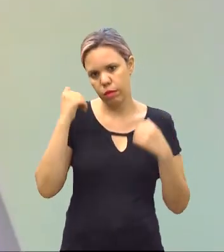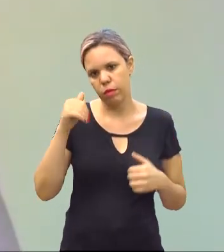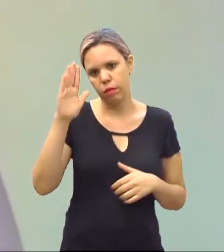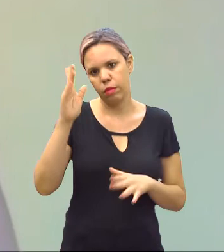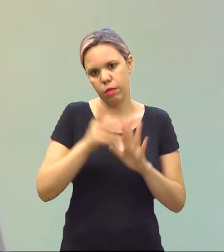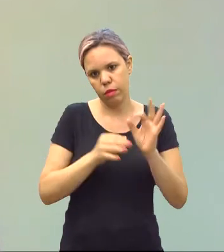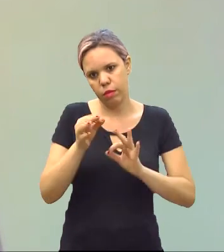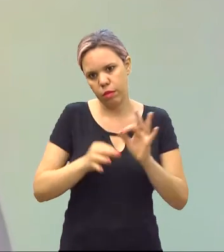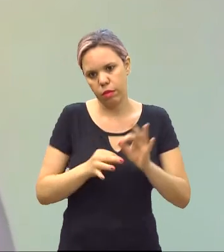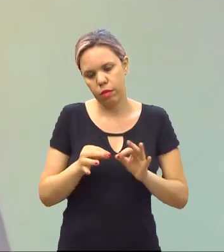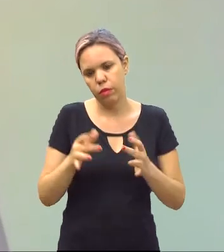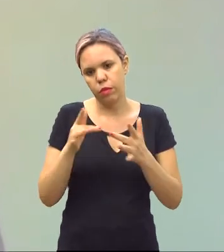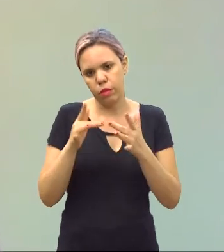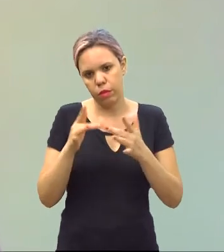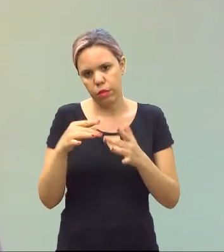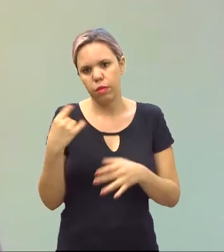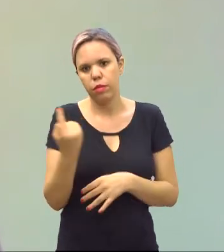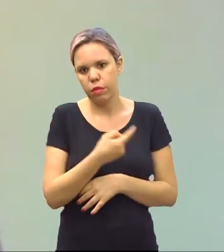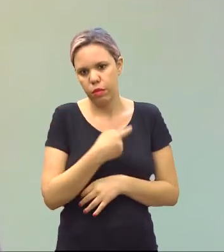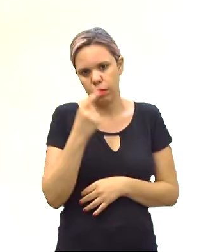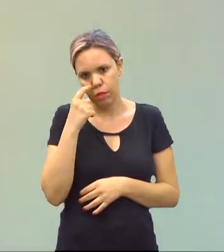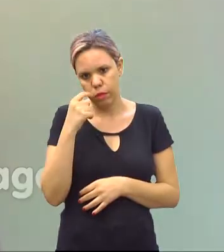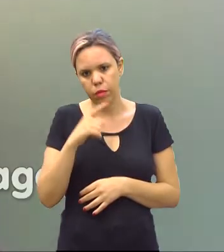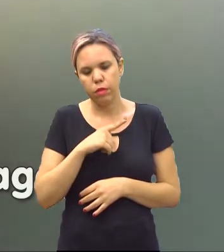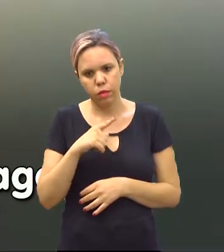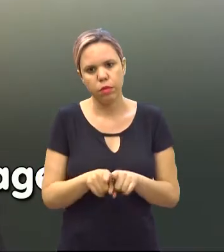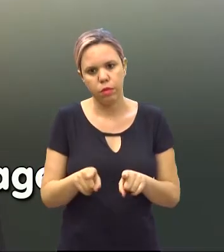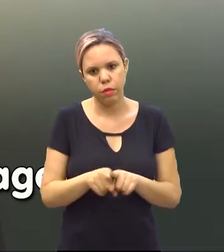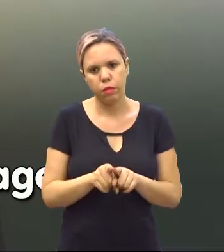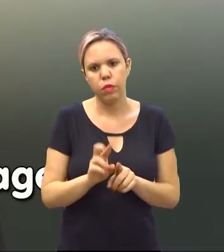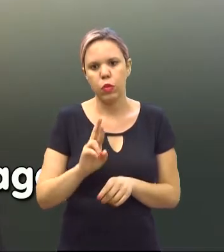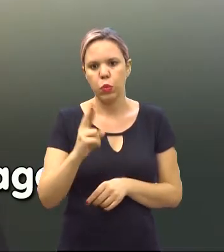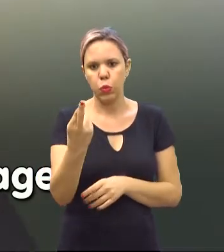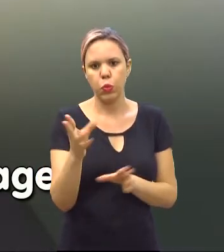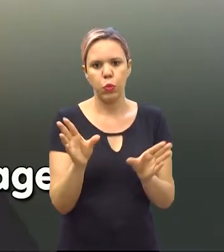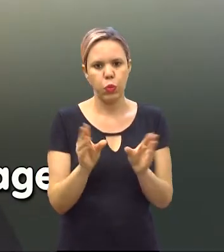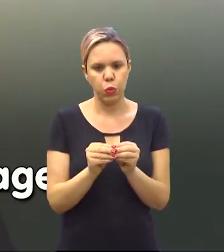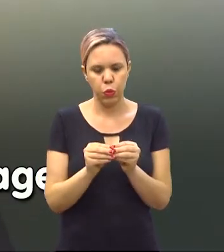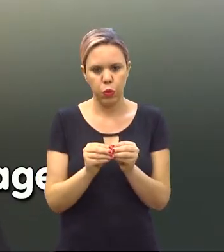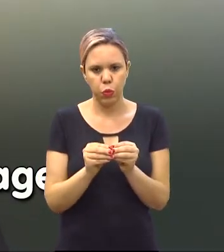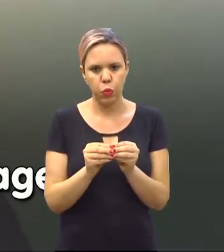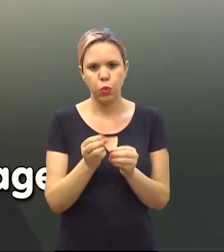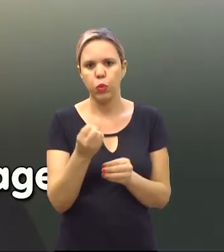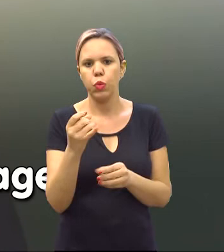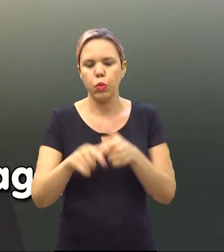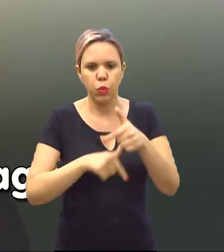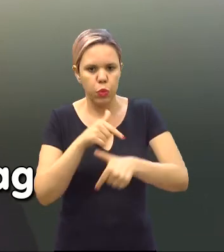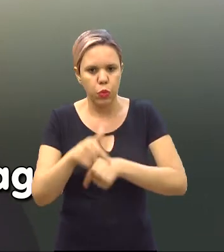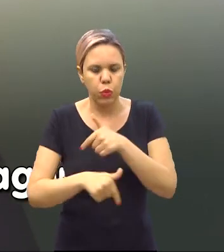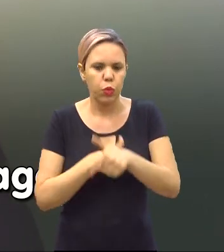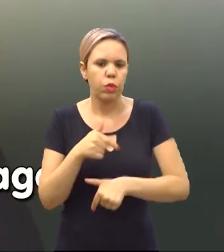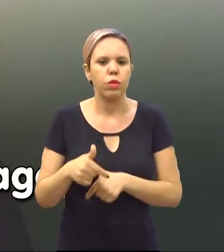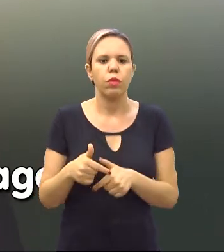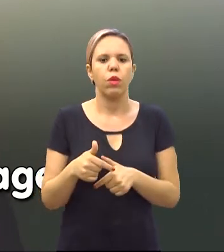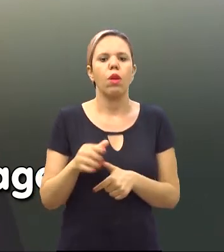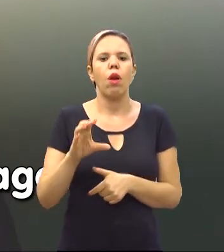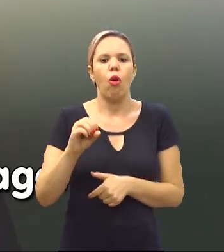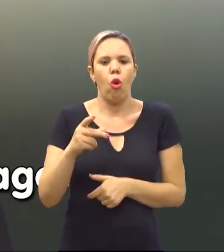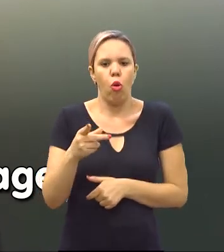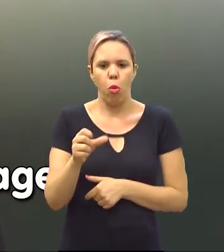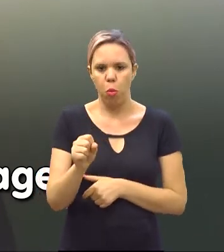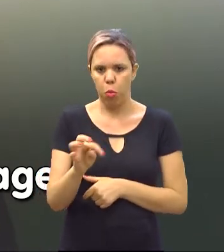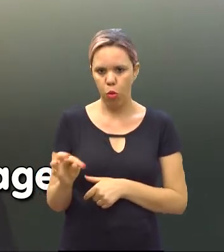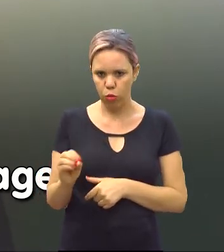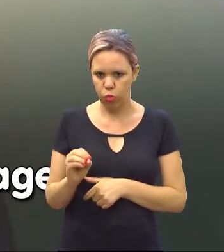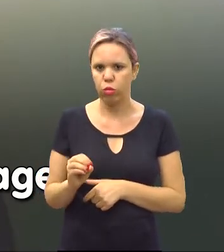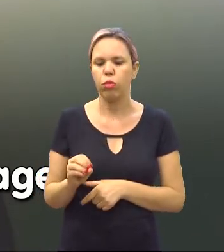mais sobre o projeto, entre em contato conosco. Nós temos também o resultado final dessa compostagem, é o composto